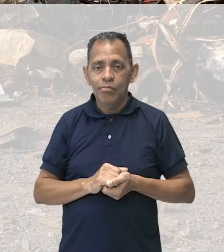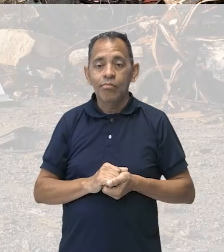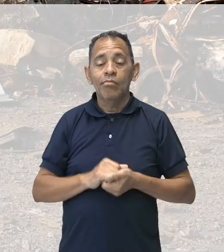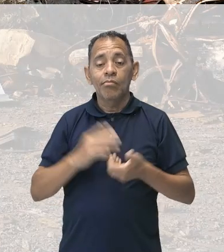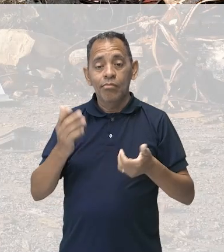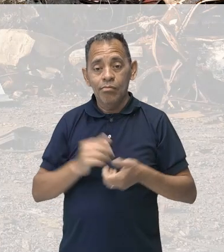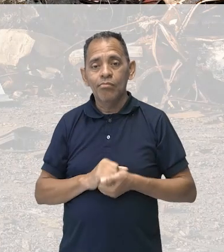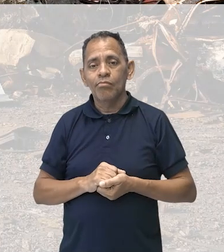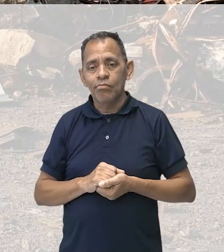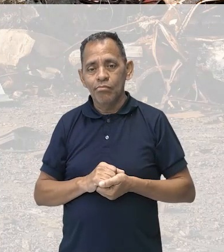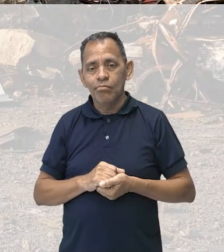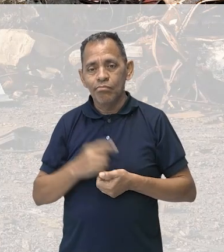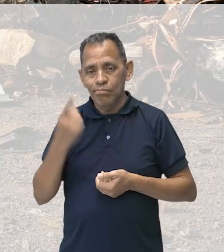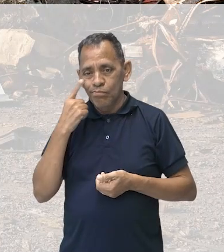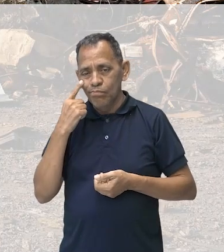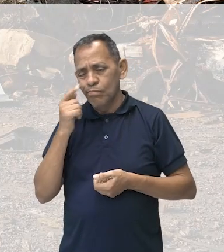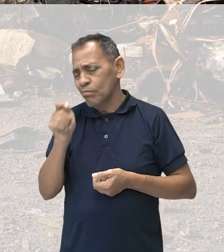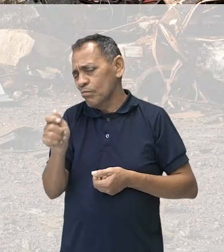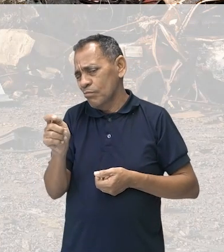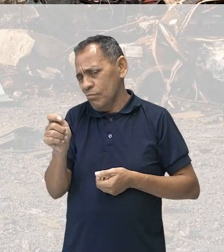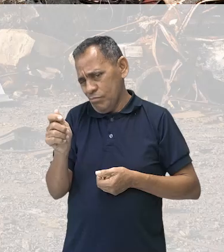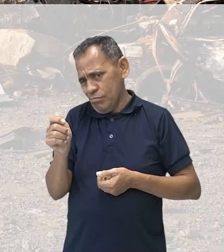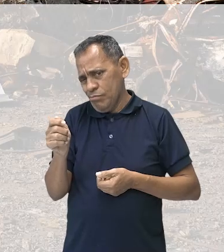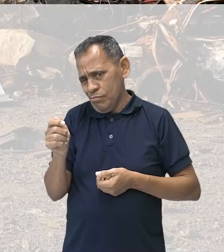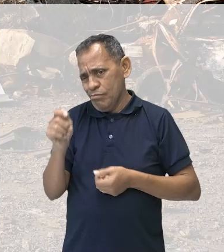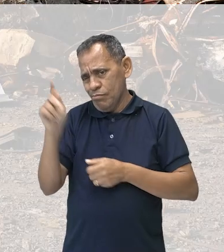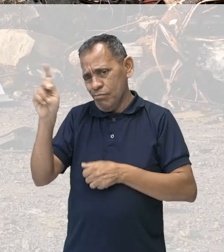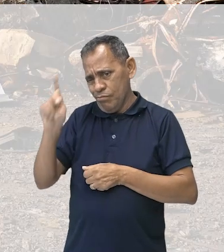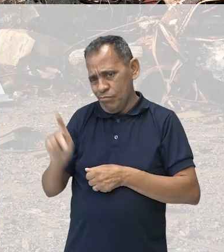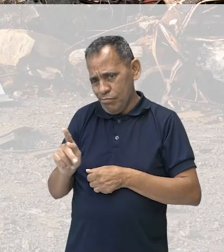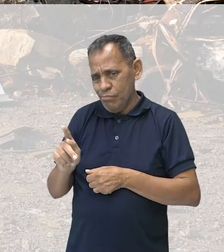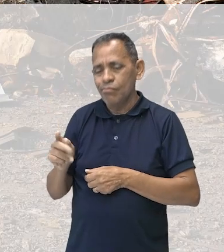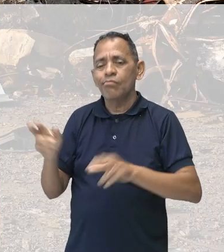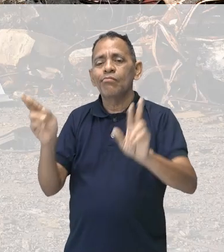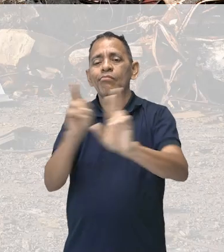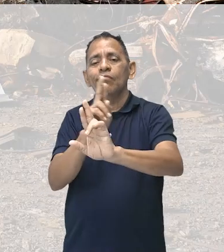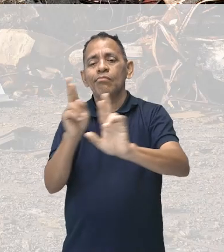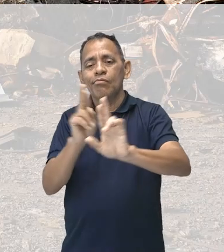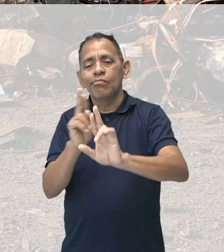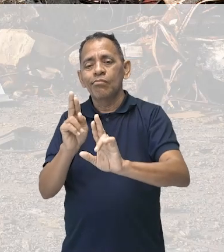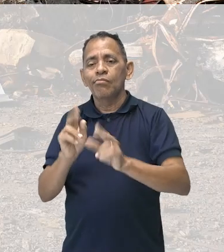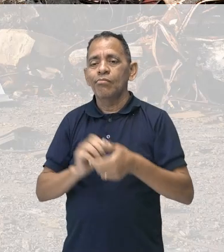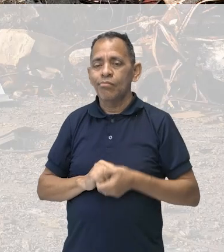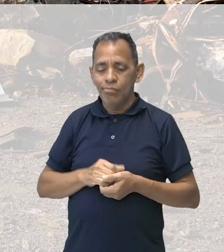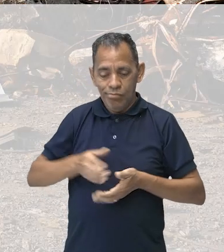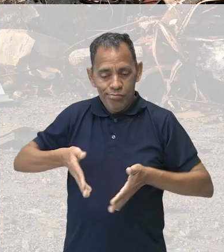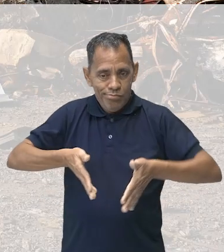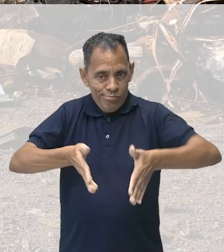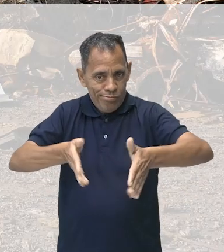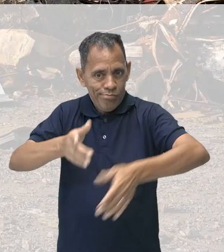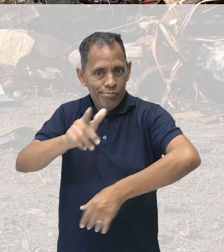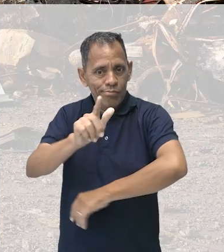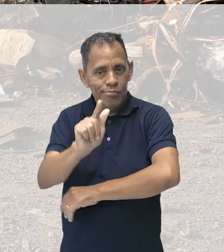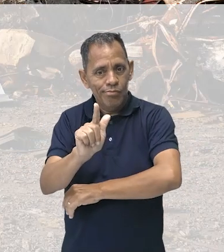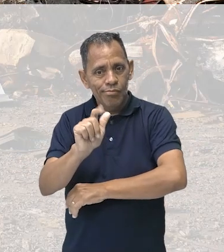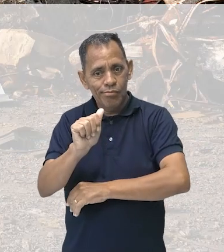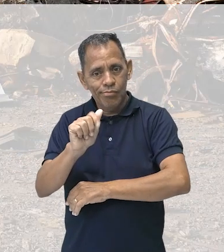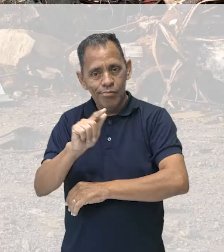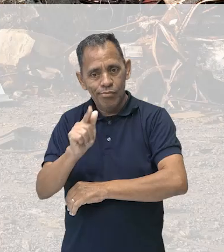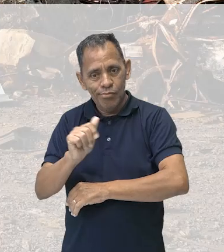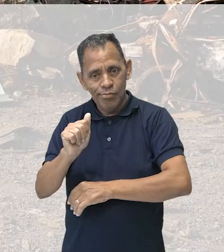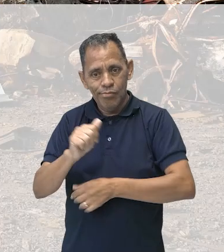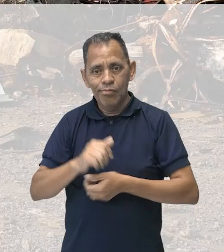Então, gente, a gente vê um pouquinho, né, dessa história aí em relação à faixa de Gaza, tá? Que infelizmente